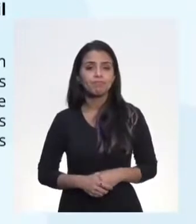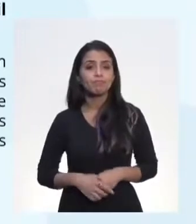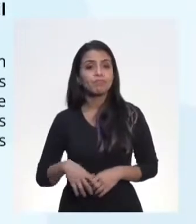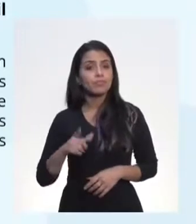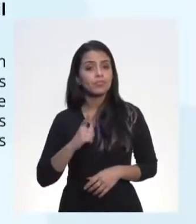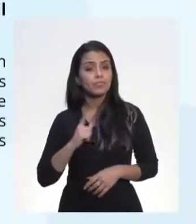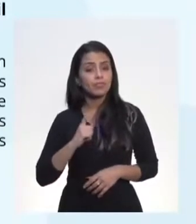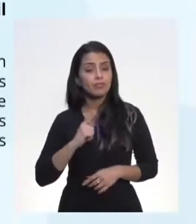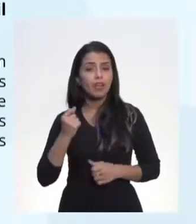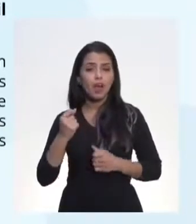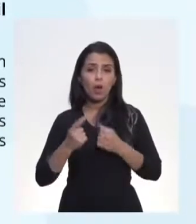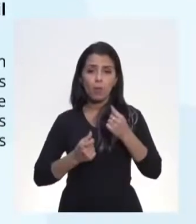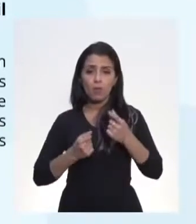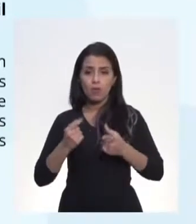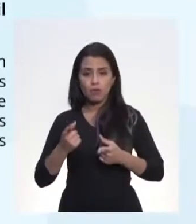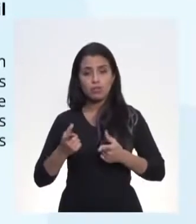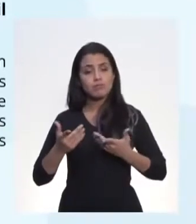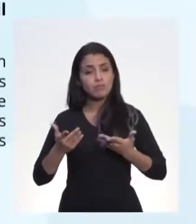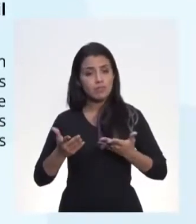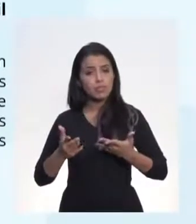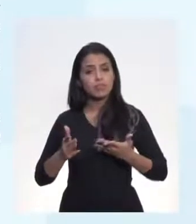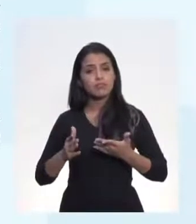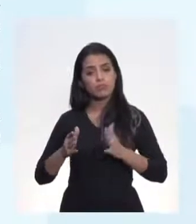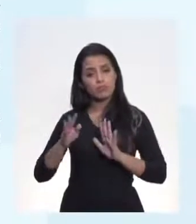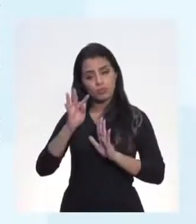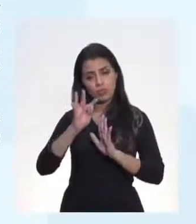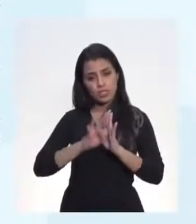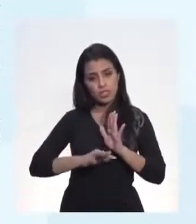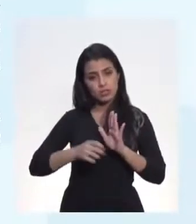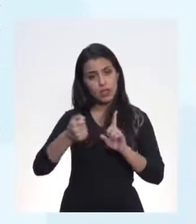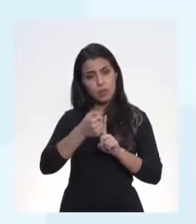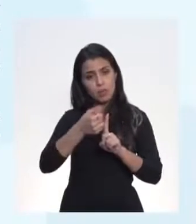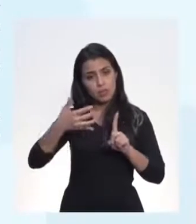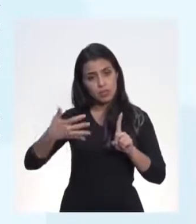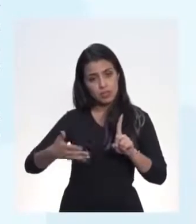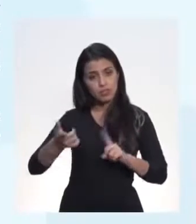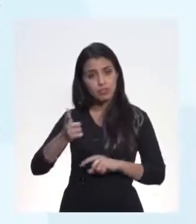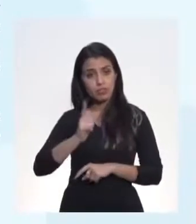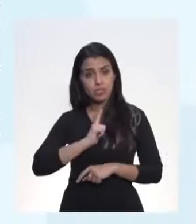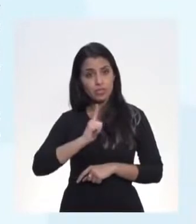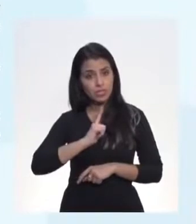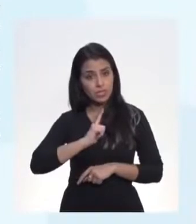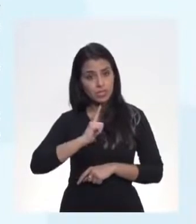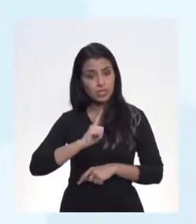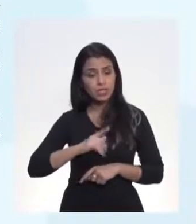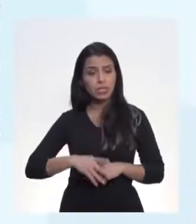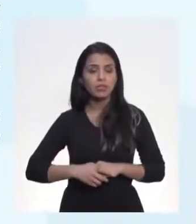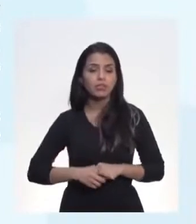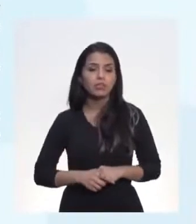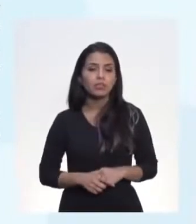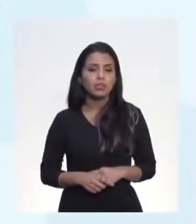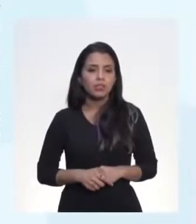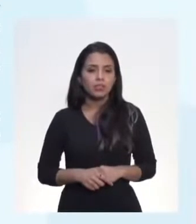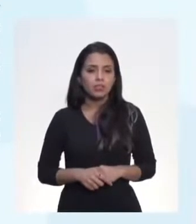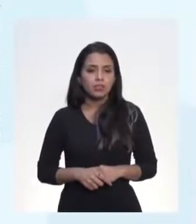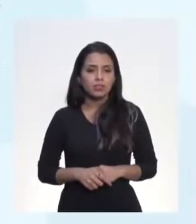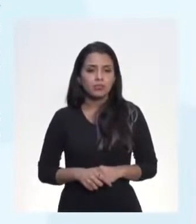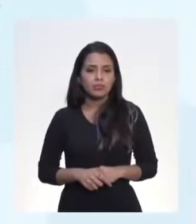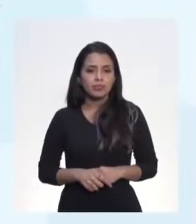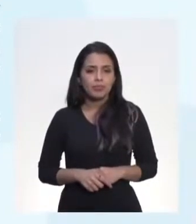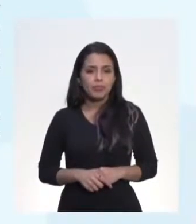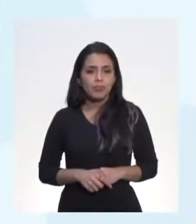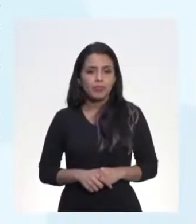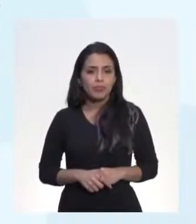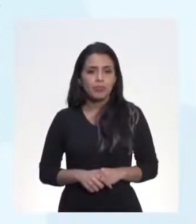texto argumentativo, a gente trabalha muito bem, não é, Andréia? Uhum. As questões dos articuladores, das conjunções. E aí, tem